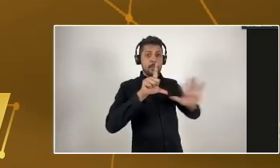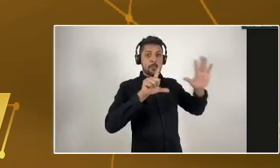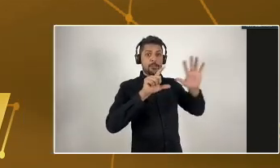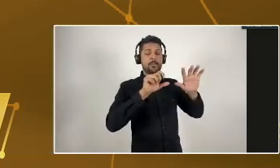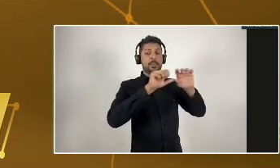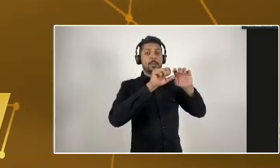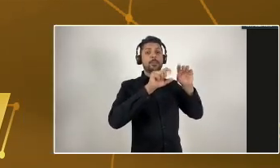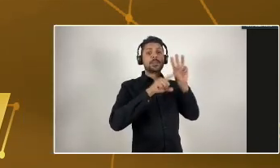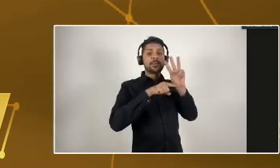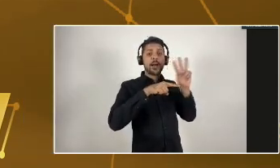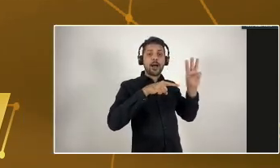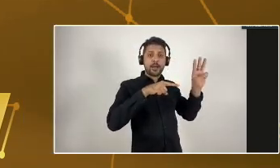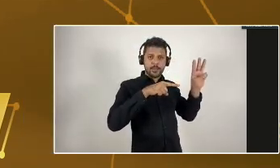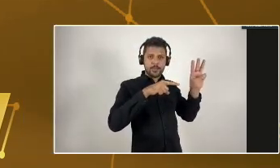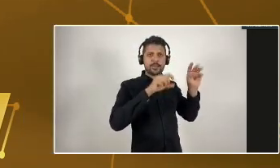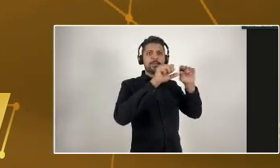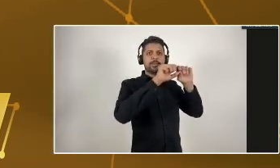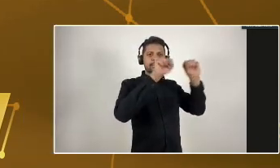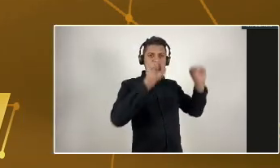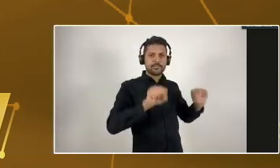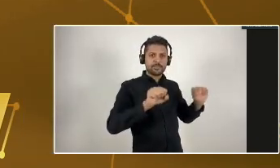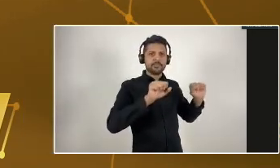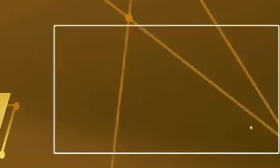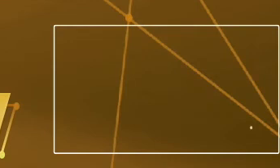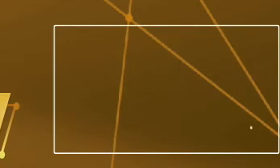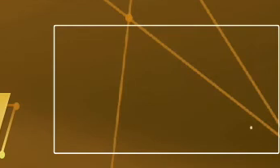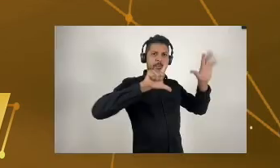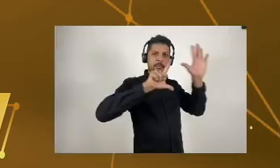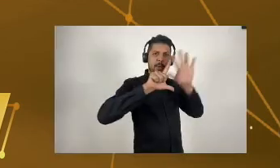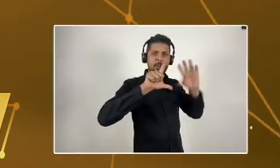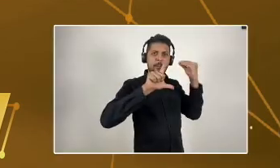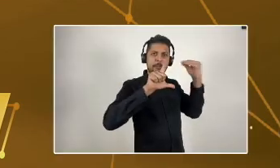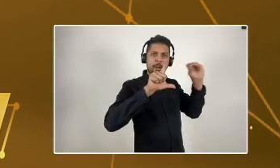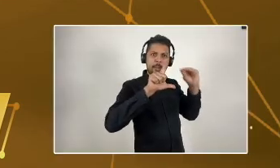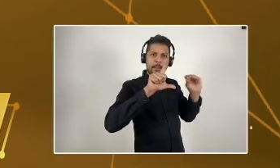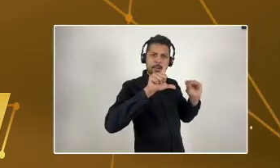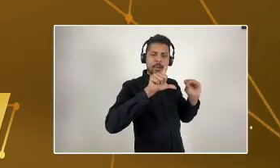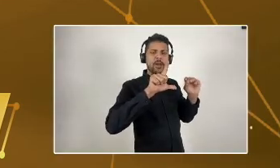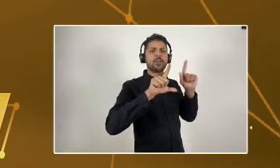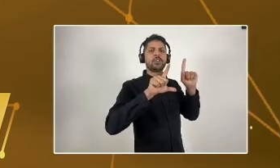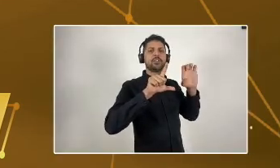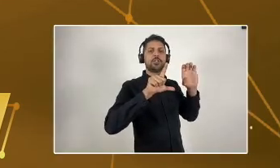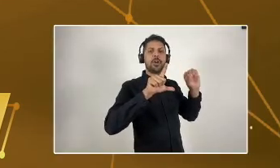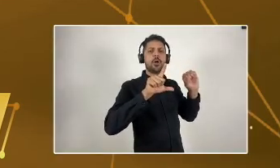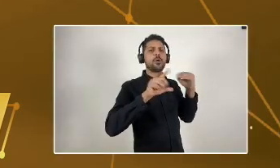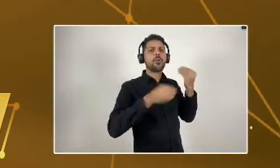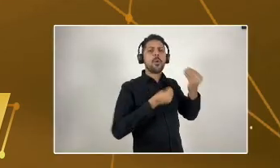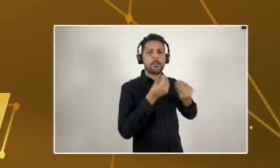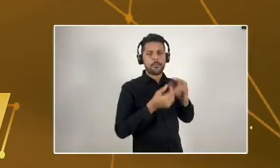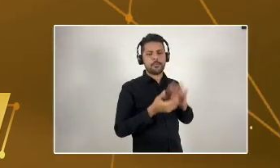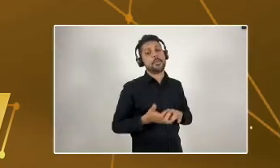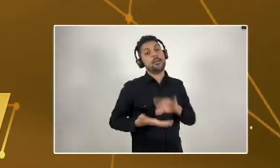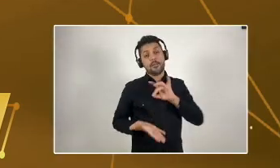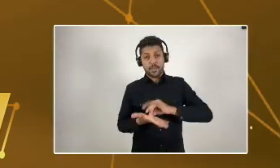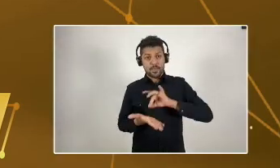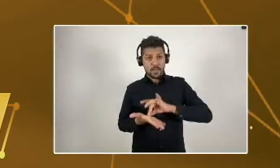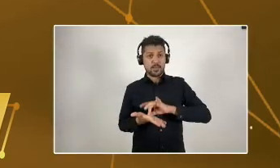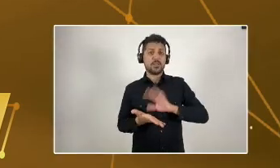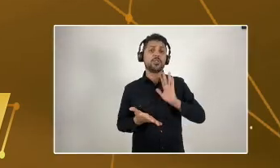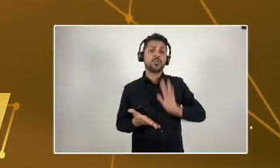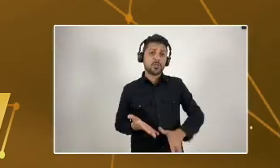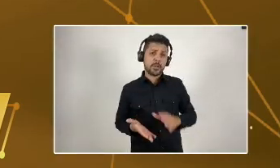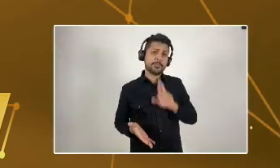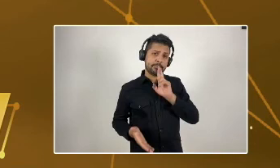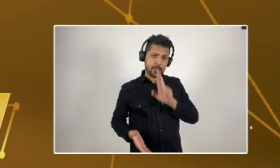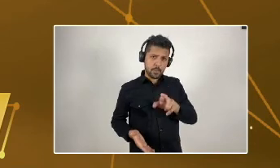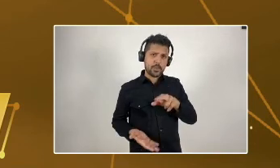Na verdade, já existe uma aplicação em desenvolvimento para o pessoal que faz vistoria de corredores de linha. A gente vai lançar